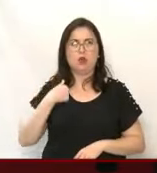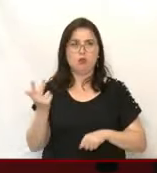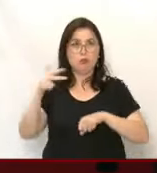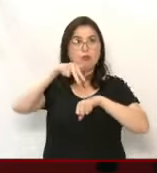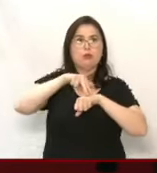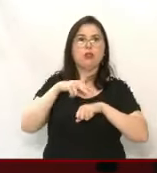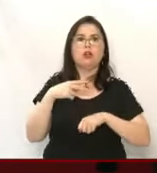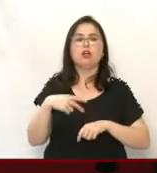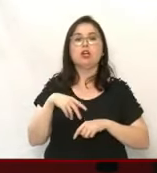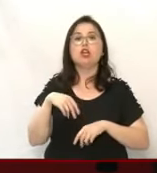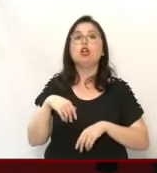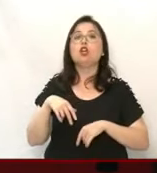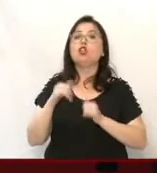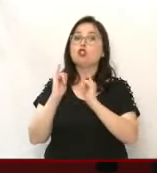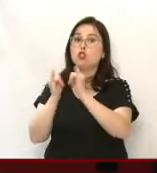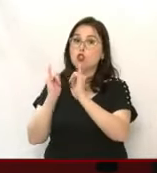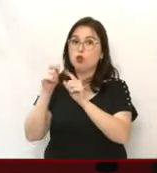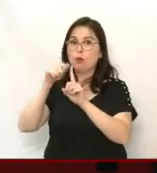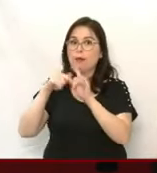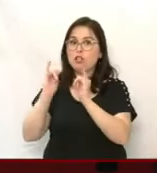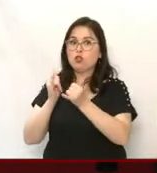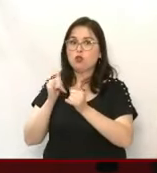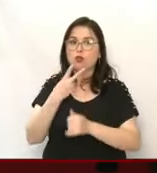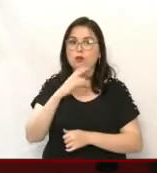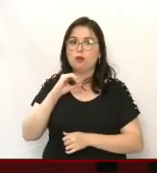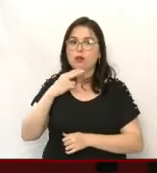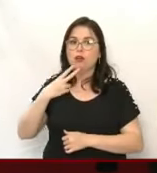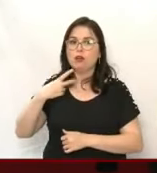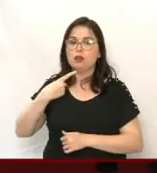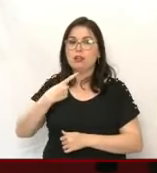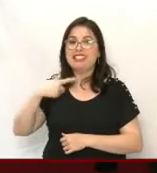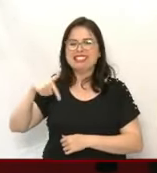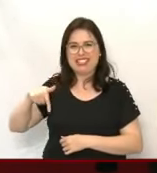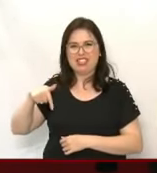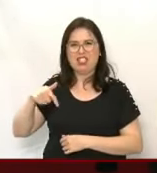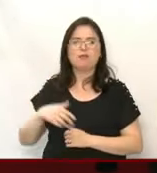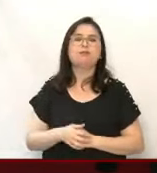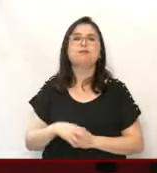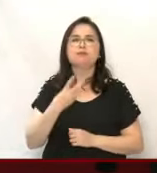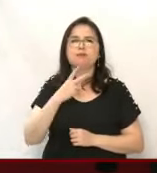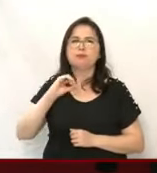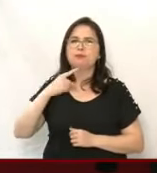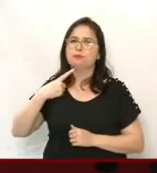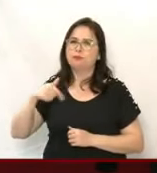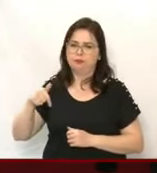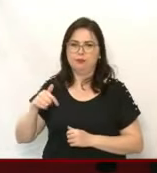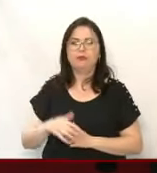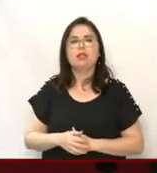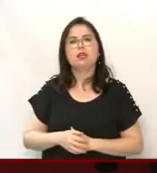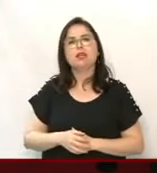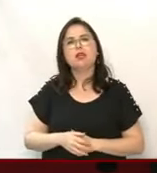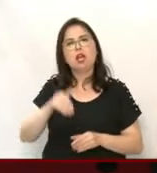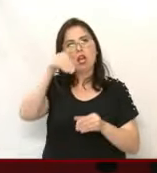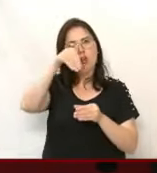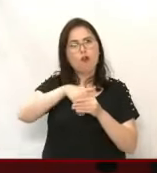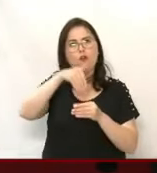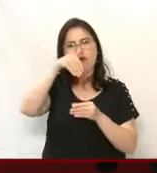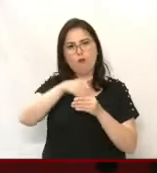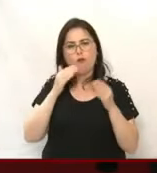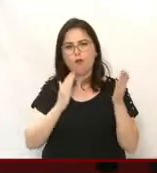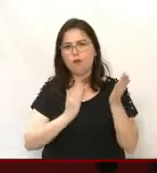17, com a aprovação da reforma trabalhista, durante o nosso processo eleitoral que me trouxe até